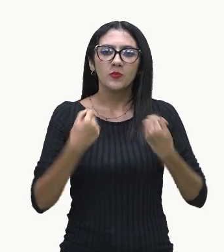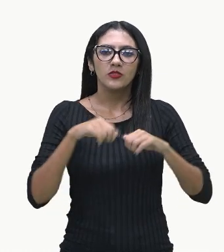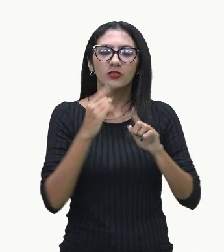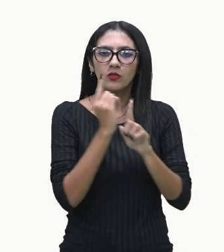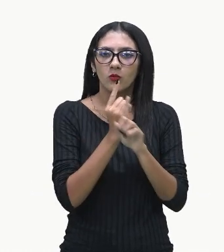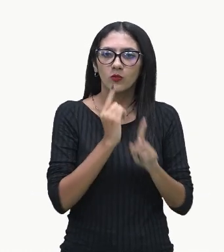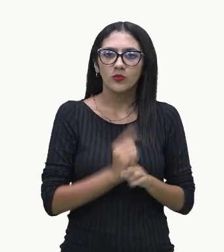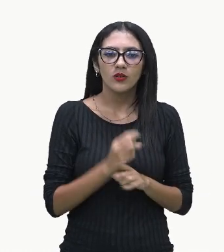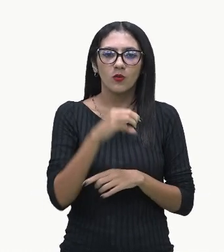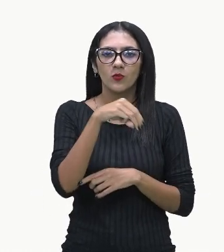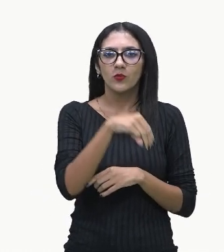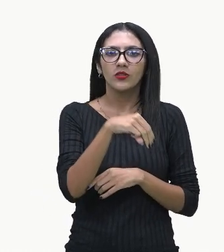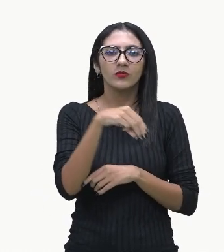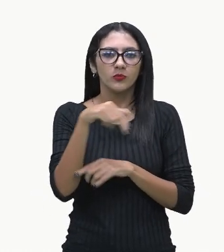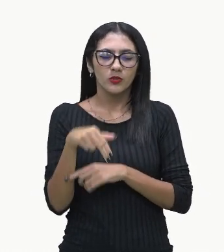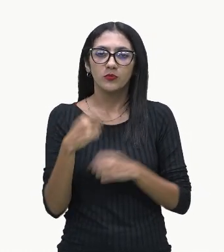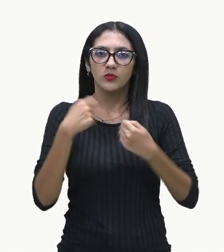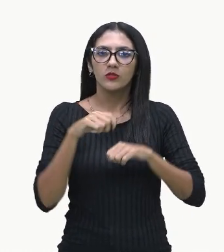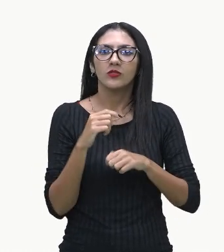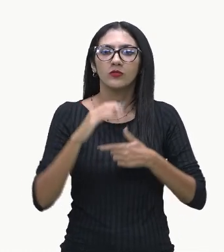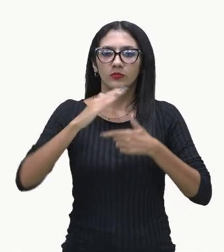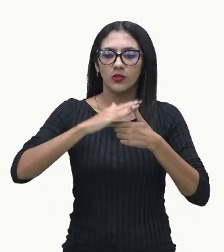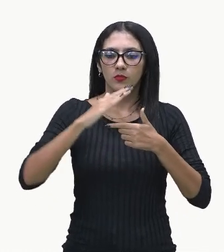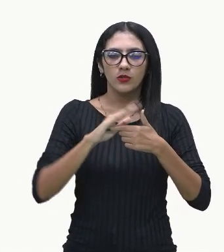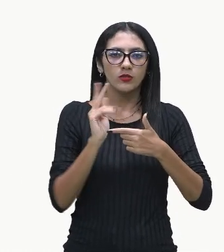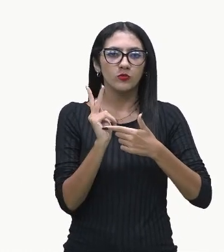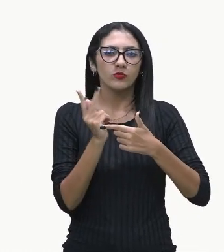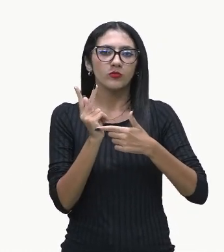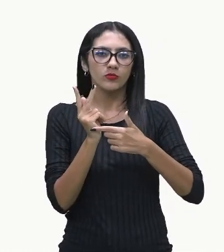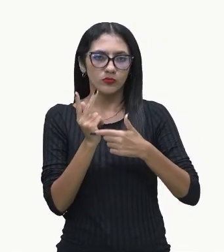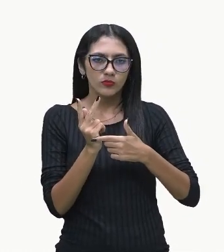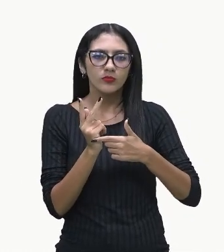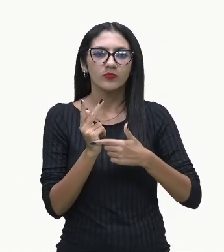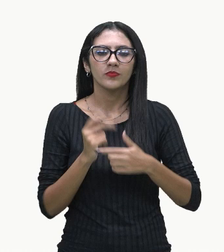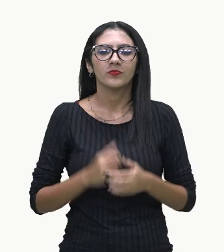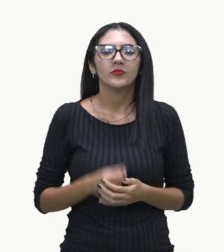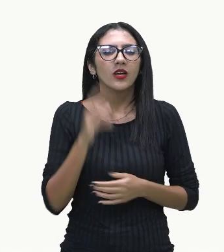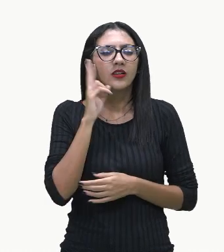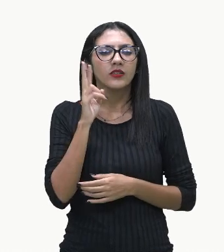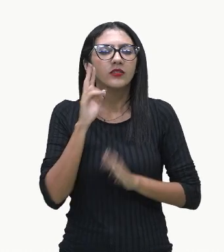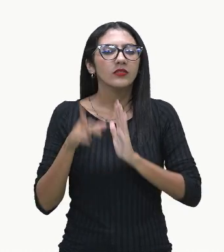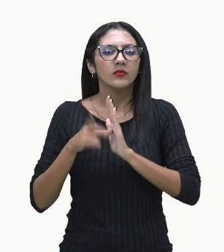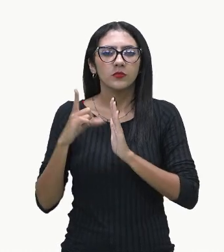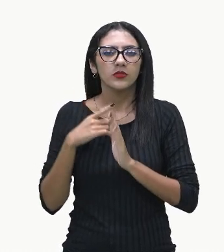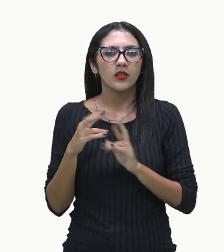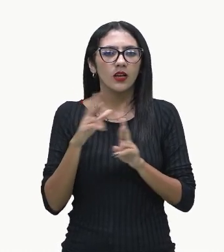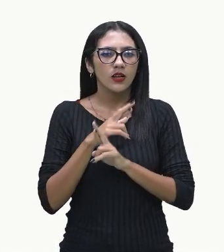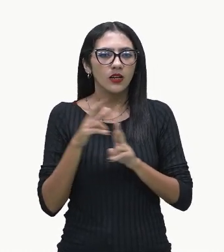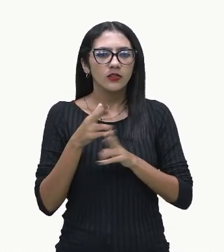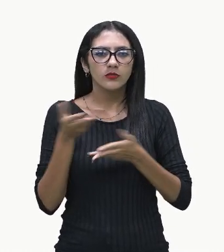valor da medida da hipotenusa. Qual foi a relação que nós vimos aí há pouco? que a hipotenusa é a soma das projeções